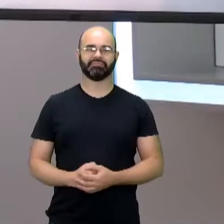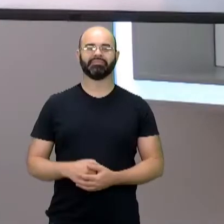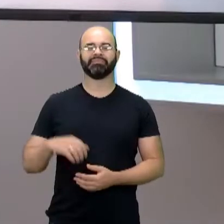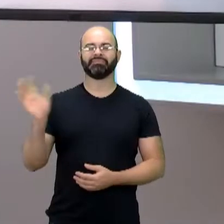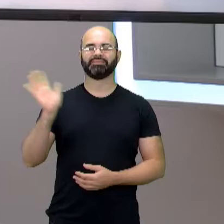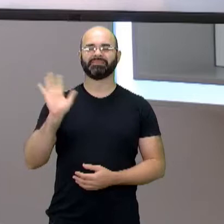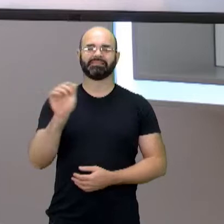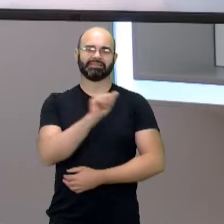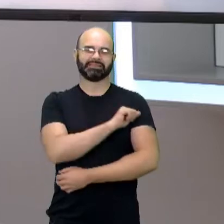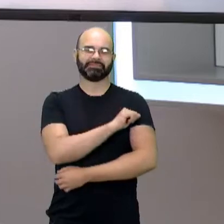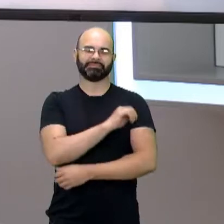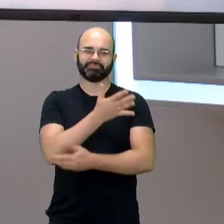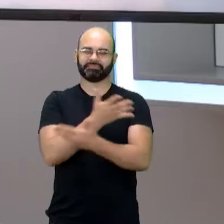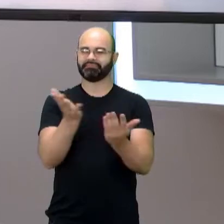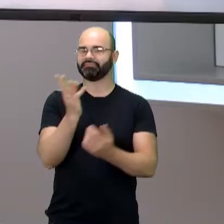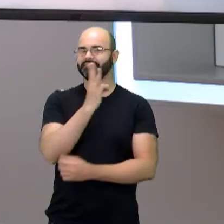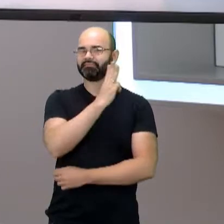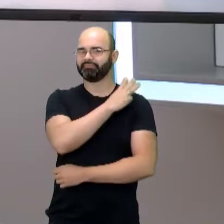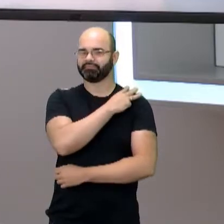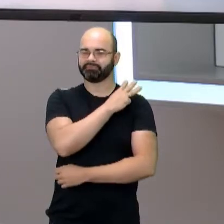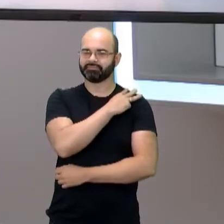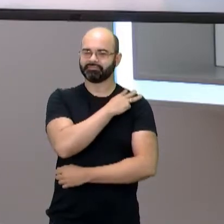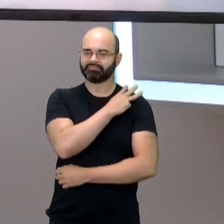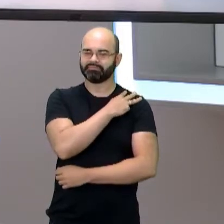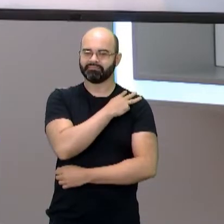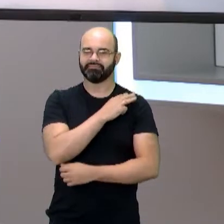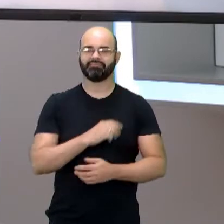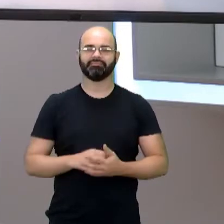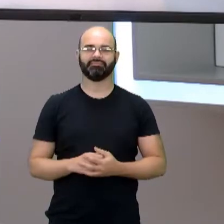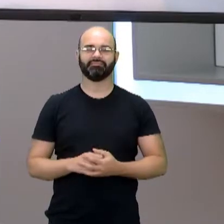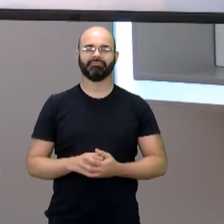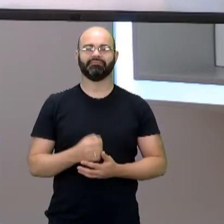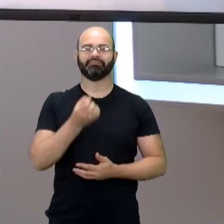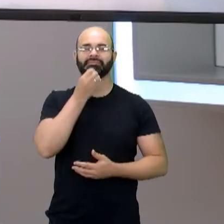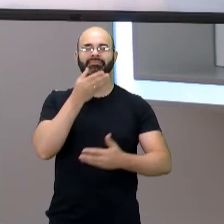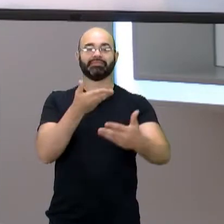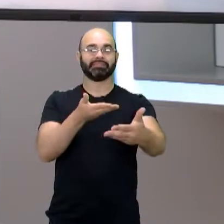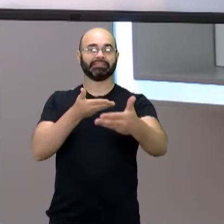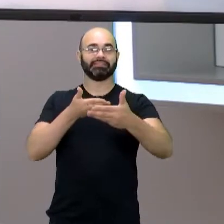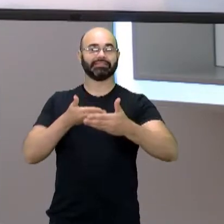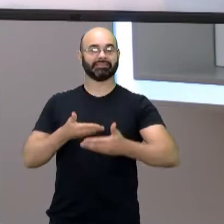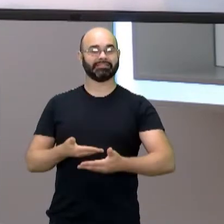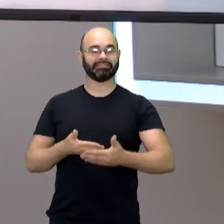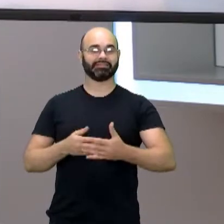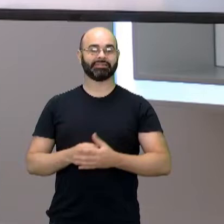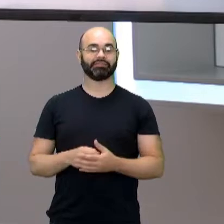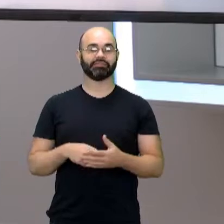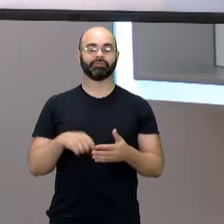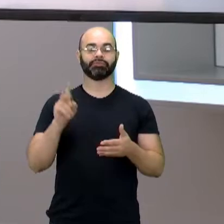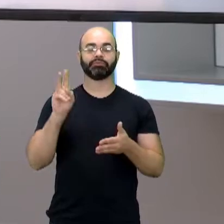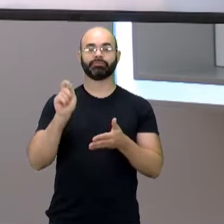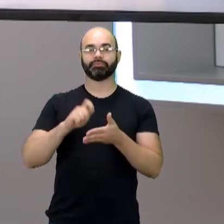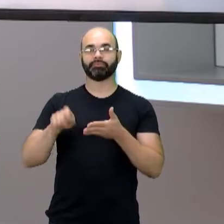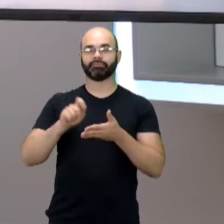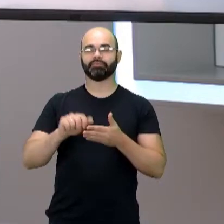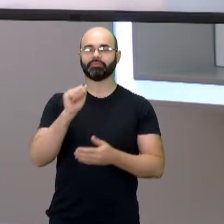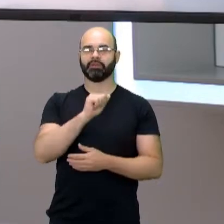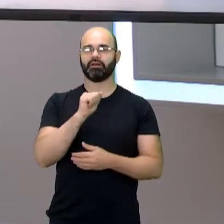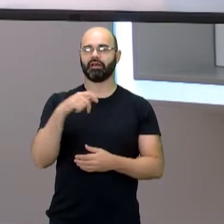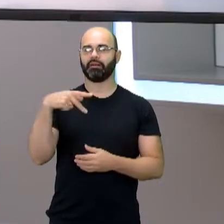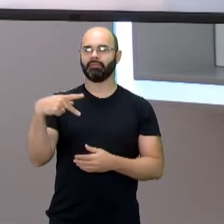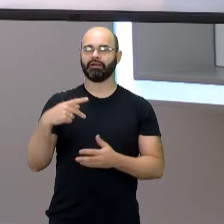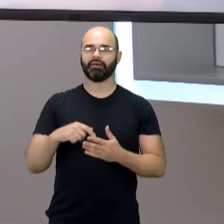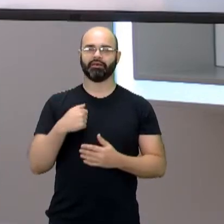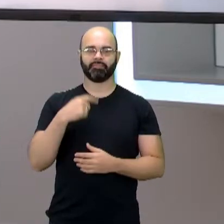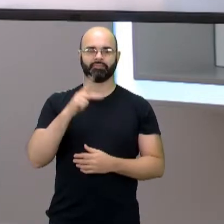Olá, alunos da terceira série do ensino médio, sejam todos bem-vindos à correção da AP. Eu sou a